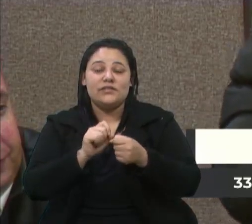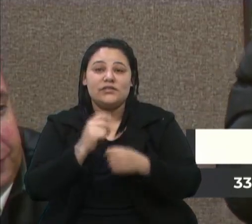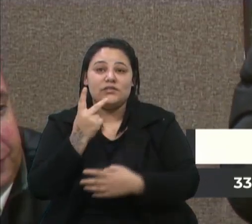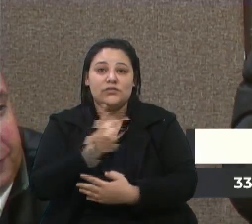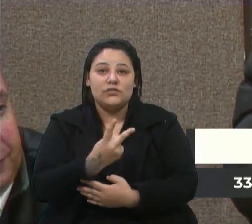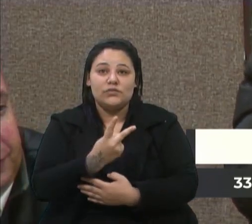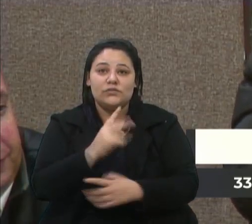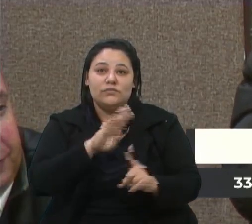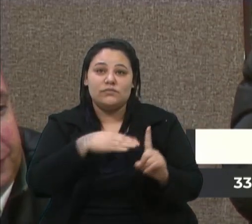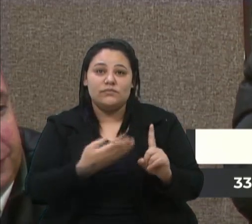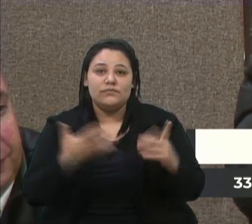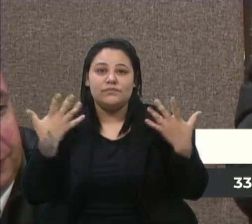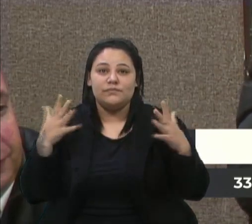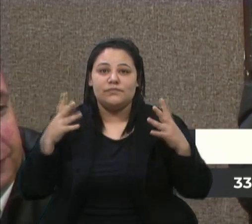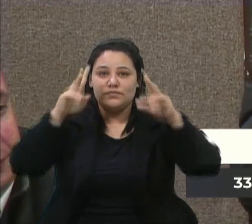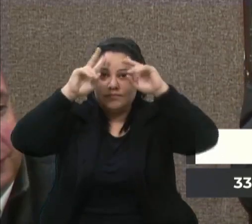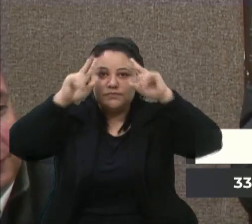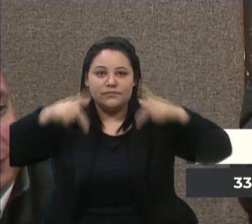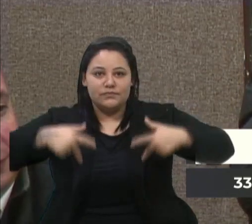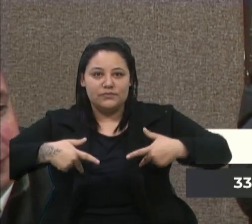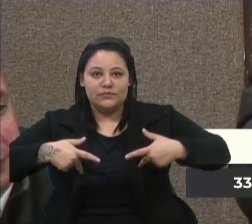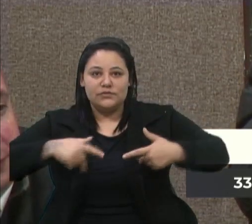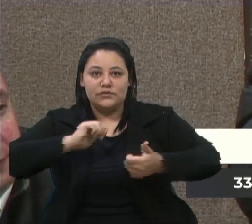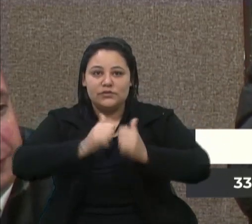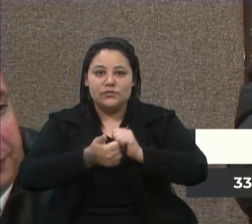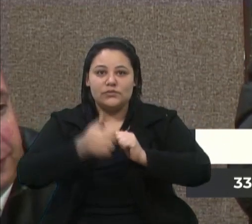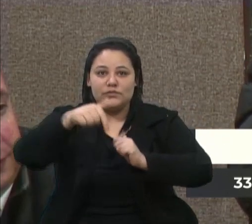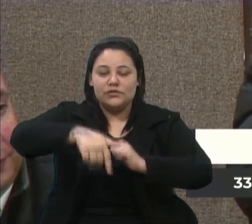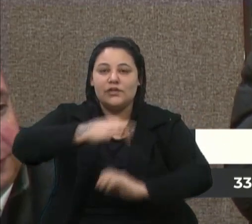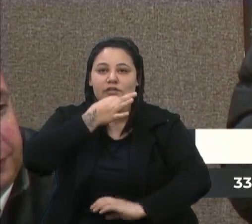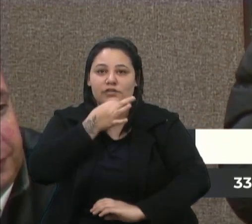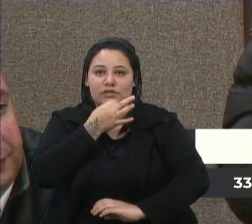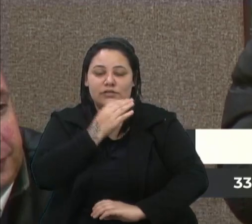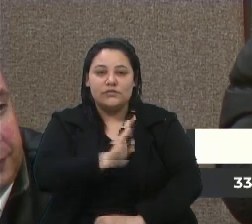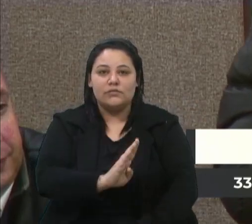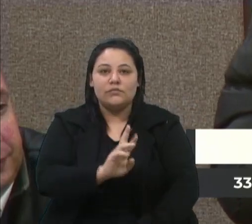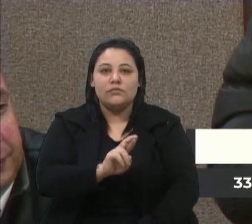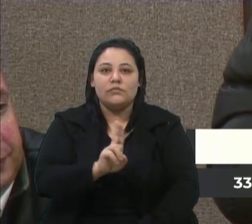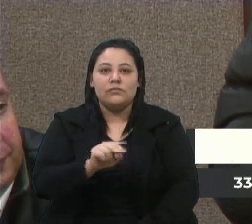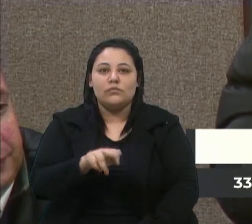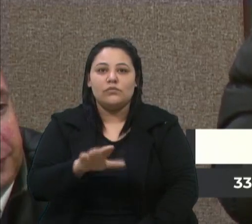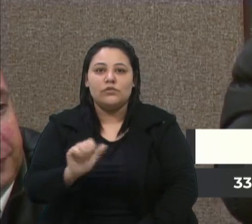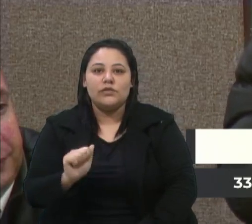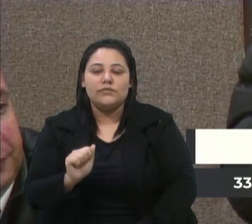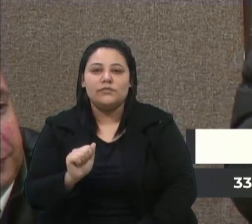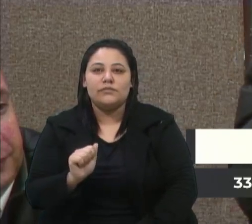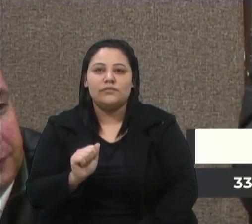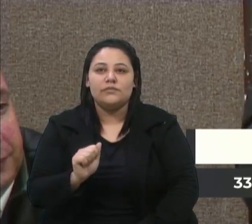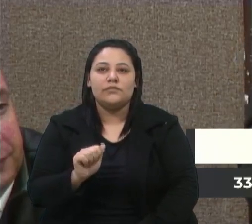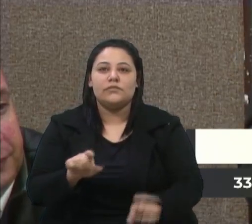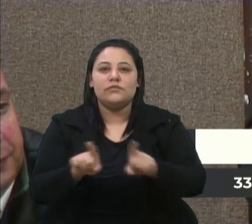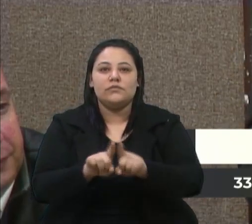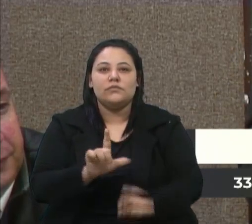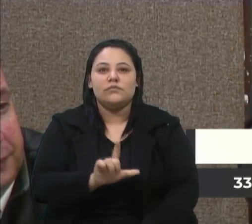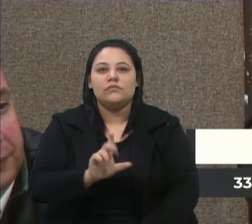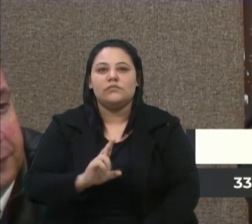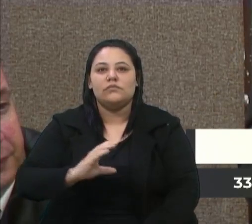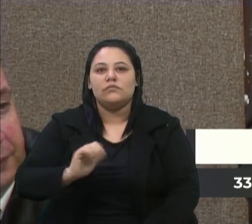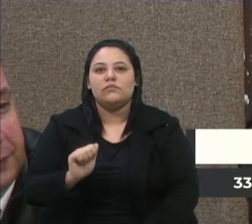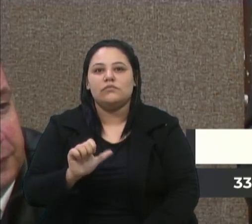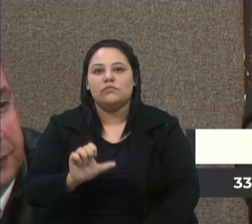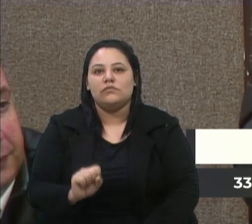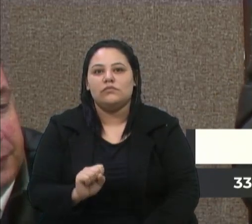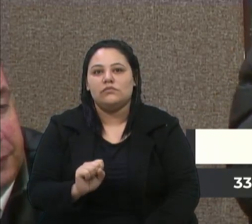congratulações em reconhecimento aos atletas caxienses Bruna Menegato Dondé e Lucas Pontes